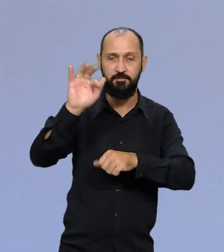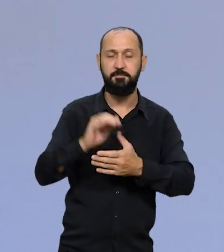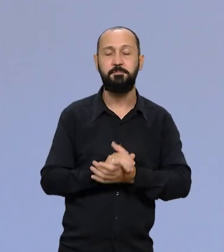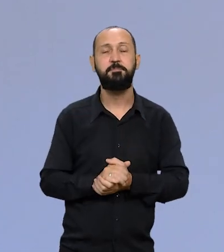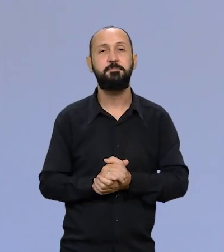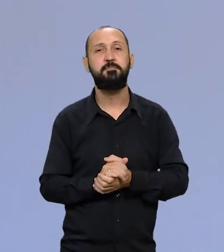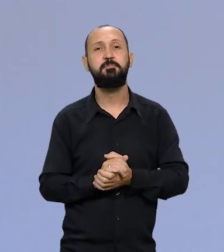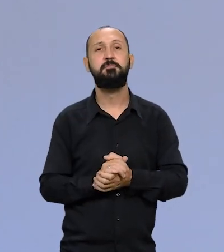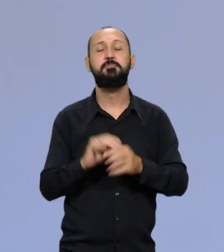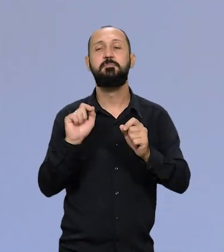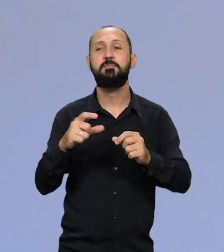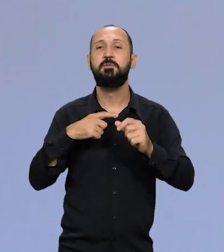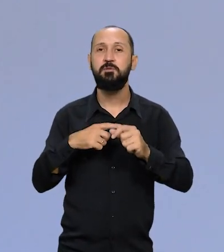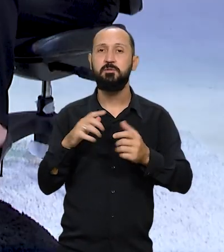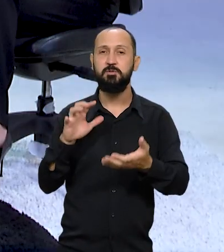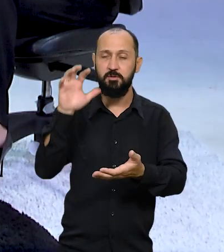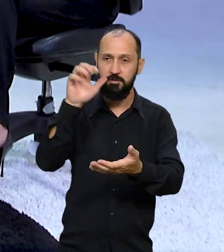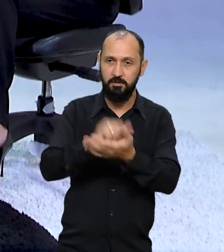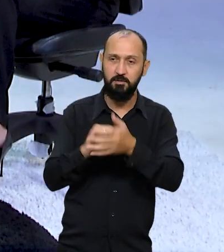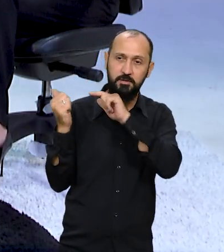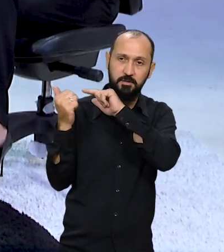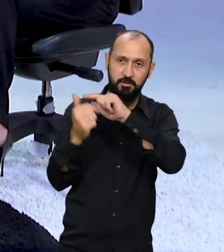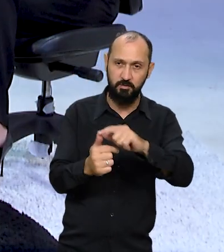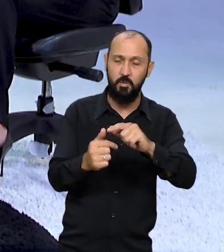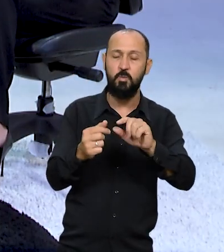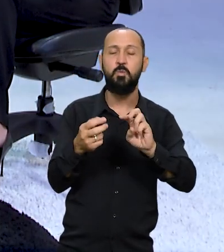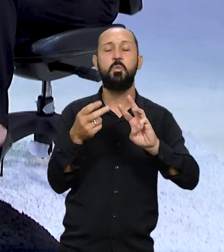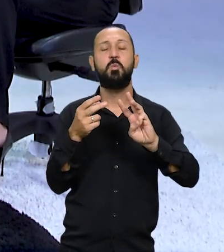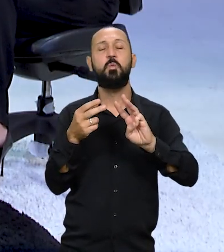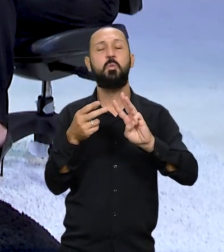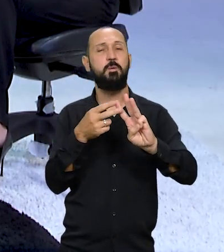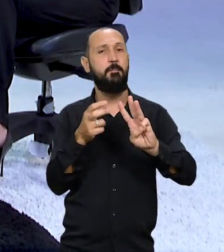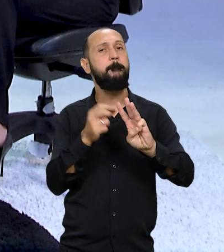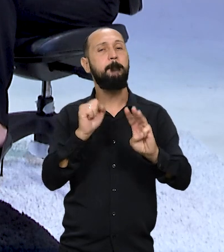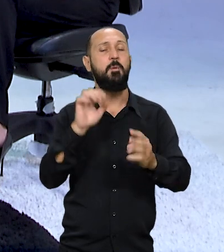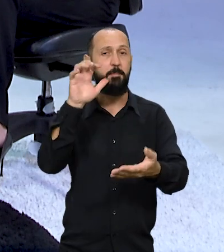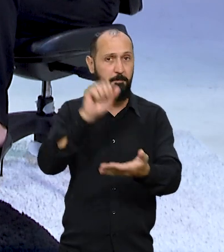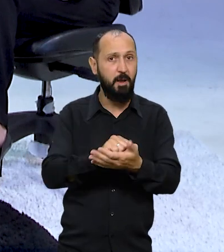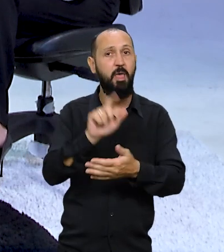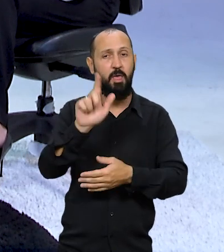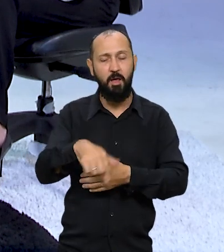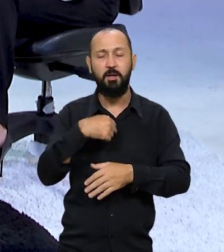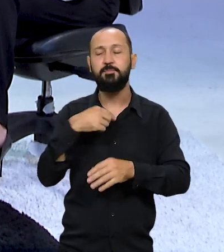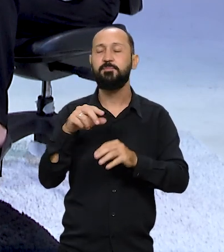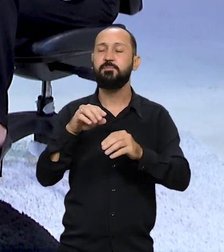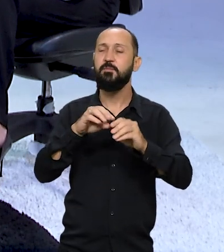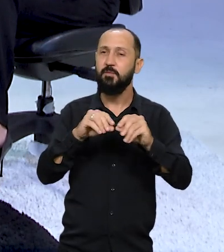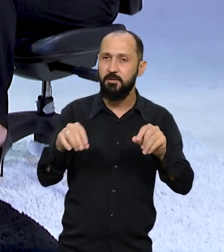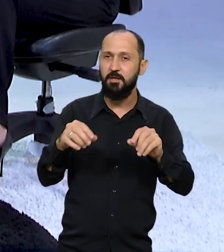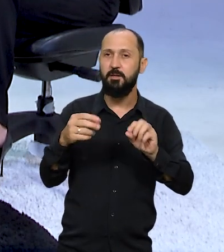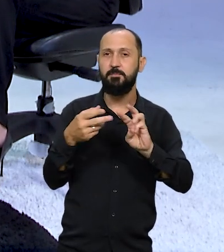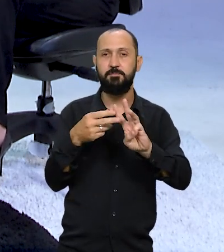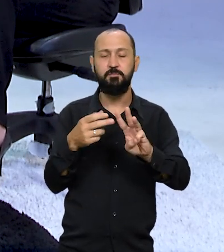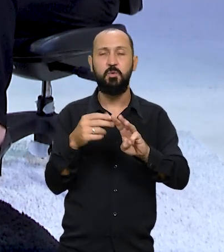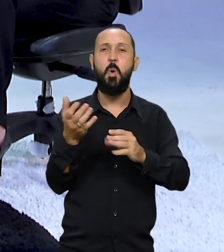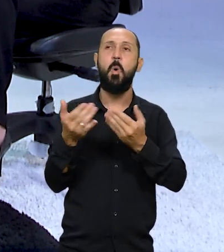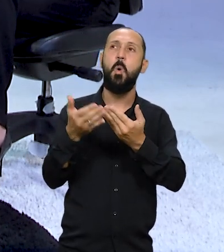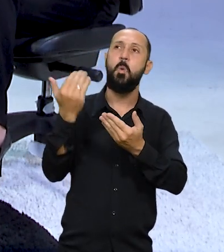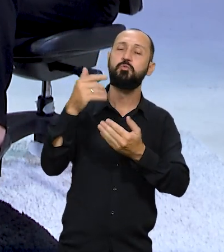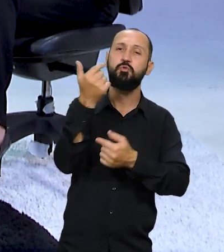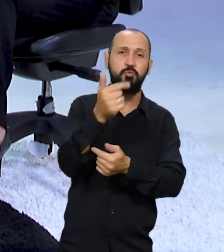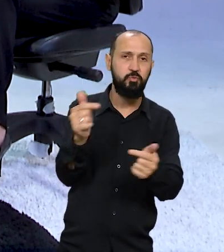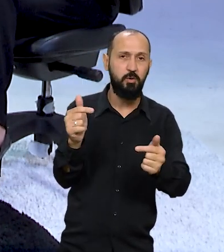demarcar essas terras. E a questão é, o que são terras tradicionalmente ocupadas? Se terras tradicionalmente ocupadas puder